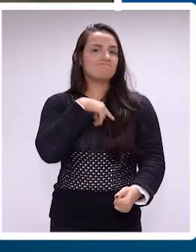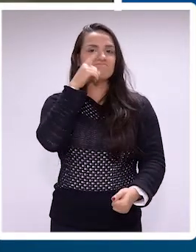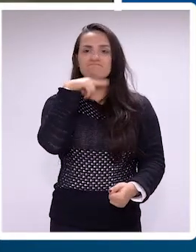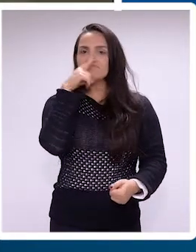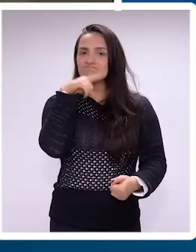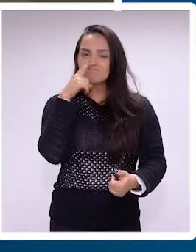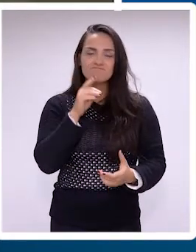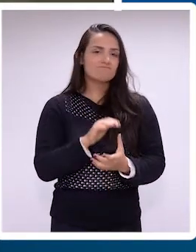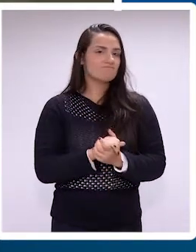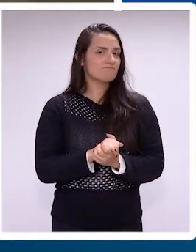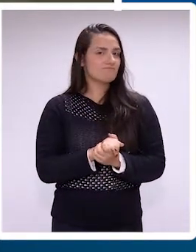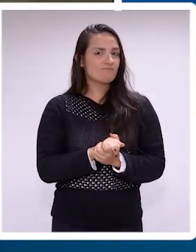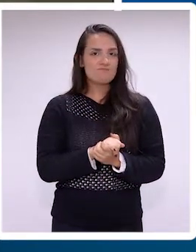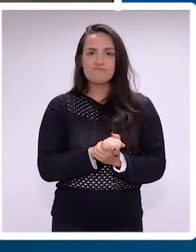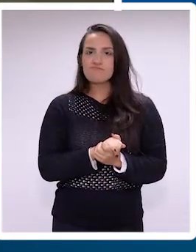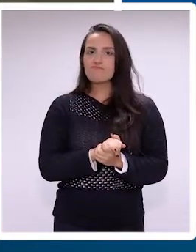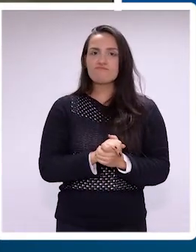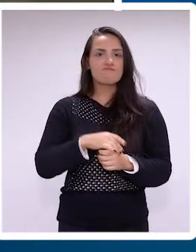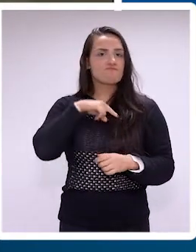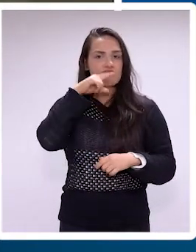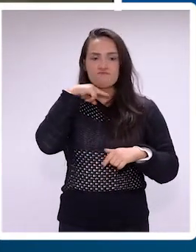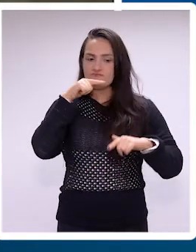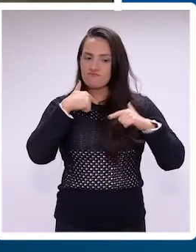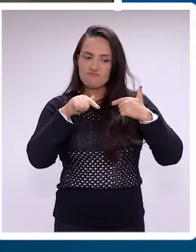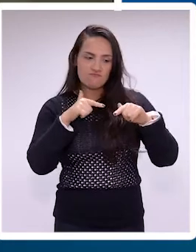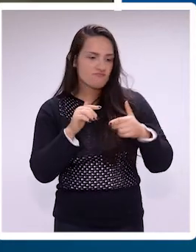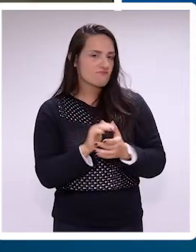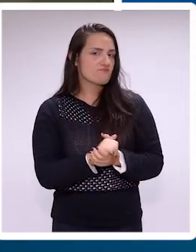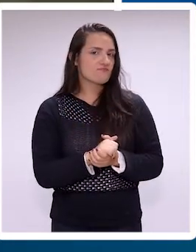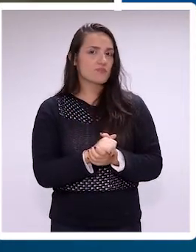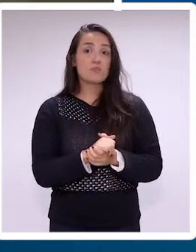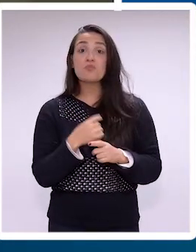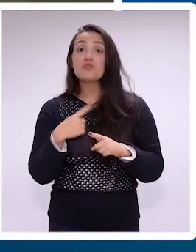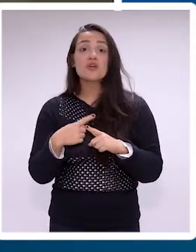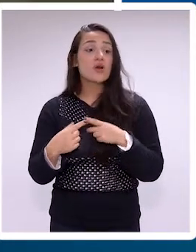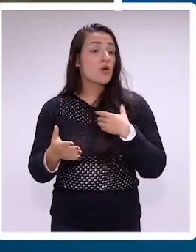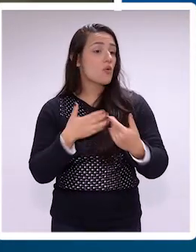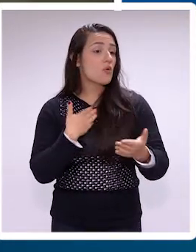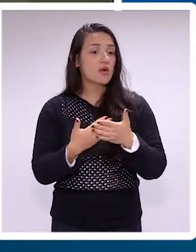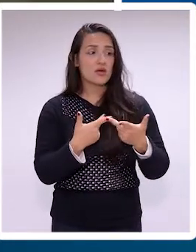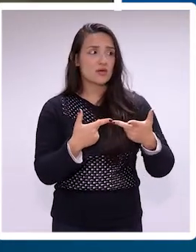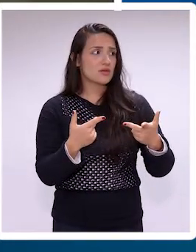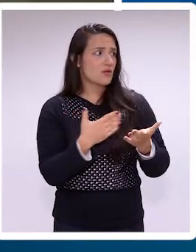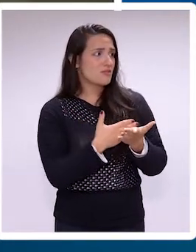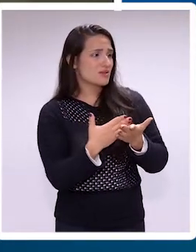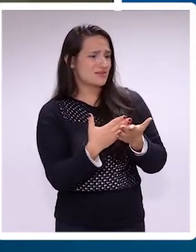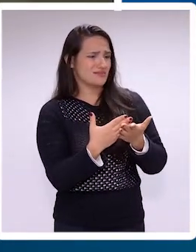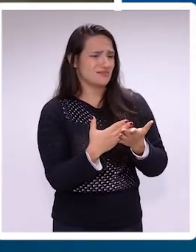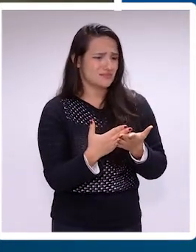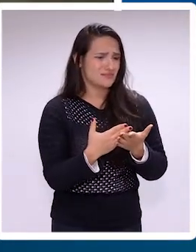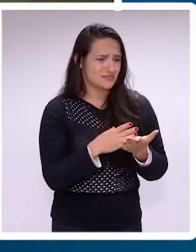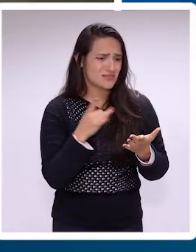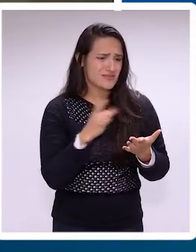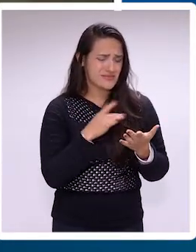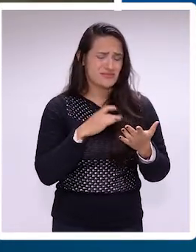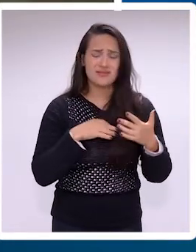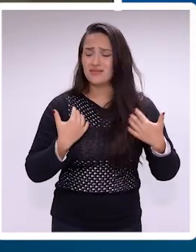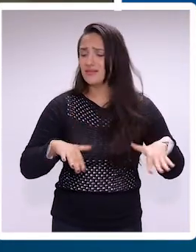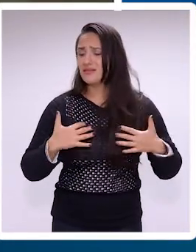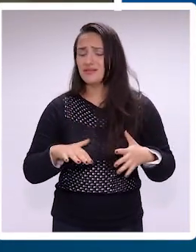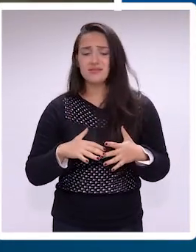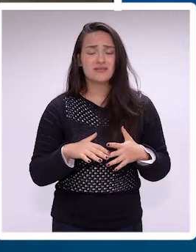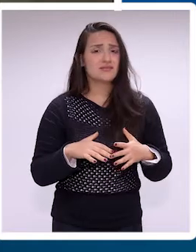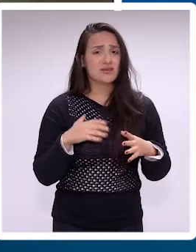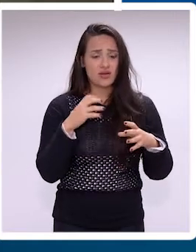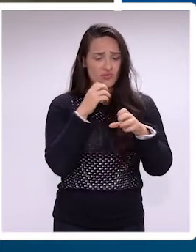atividades, porque qualquer coisa que vai se iniciar pela insegurança, pela falta de confiança, pode até começar, mas